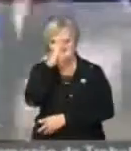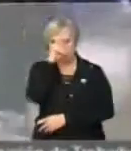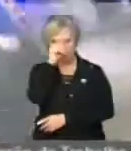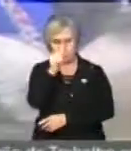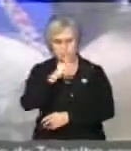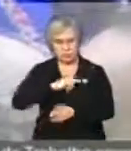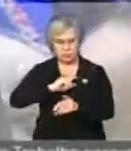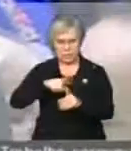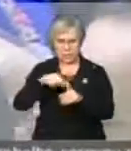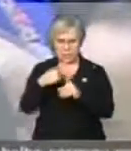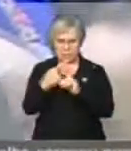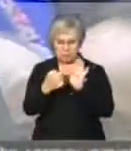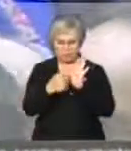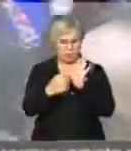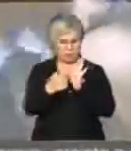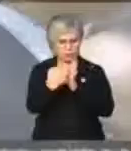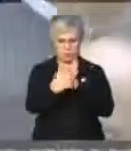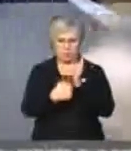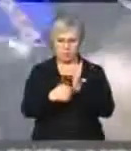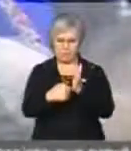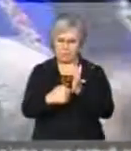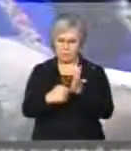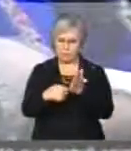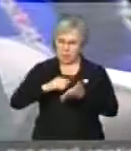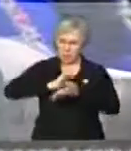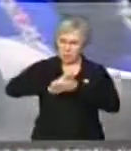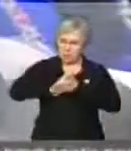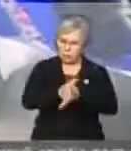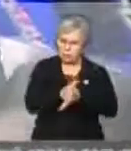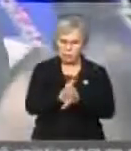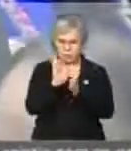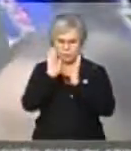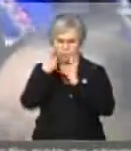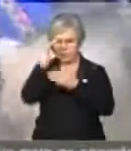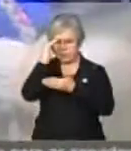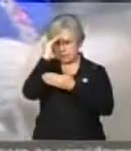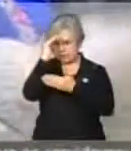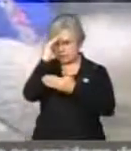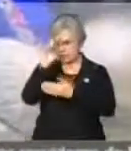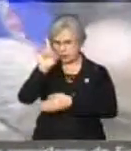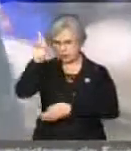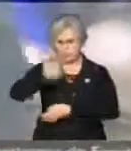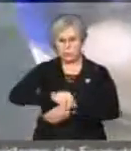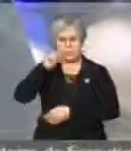somar numa pauta conservadora que violenta ainda mais o direito da mulher à dignidade. Muito obrigado. É.